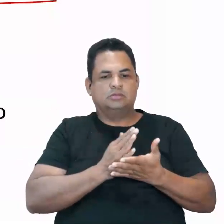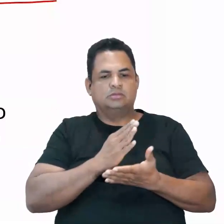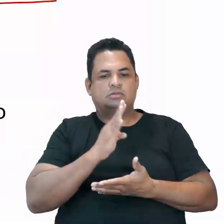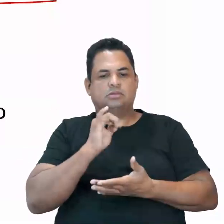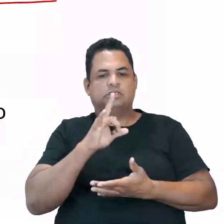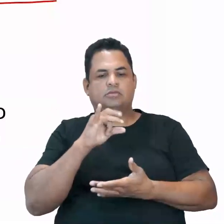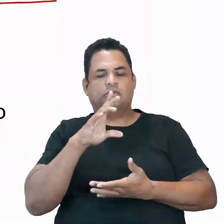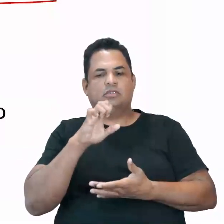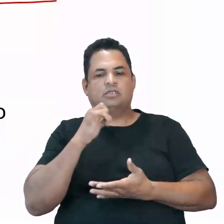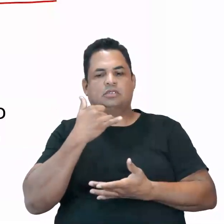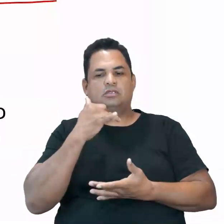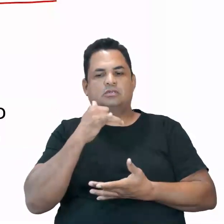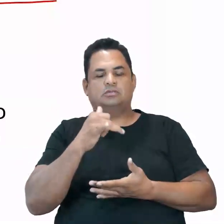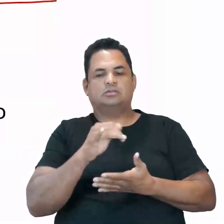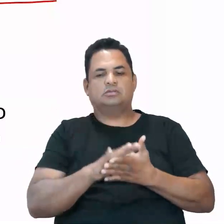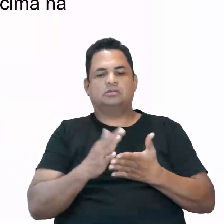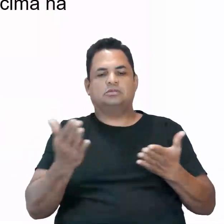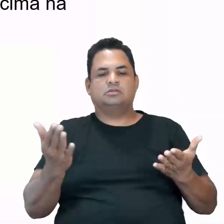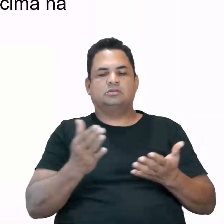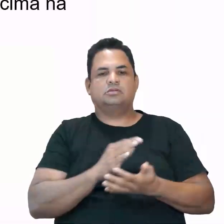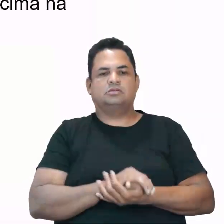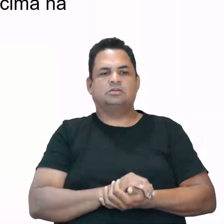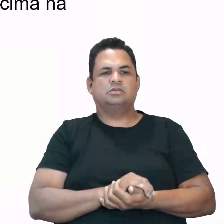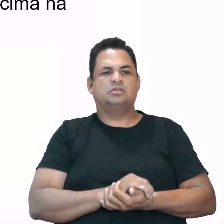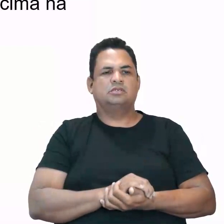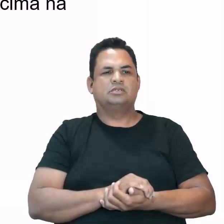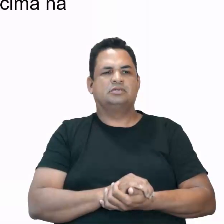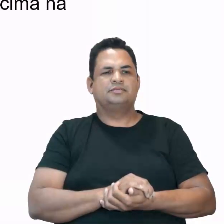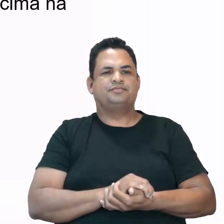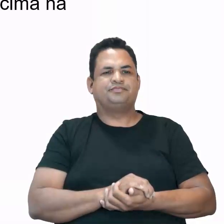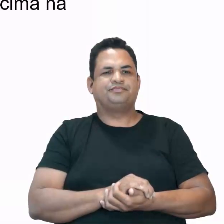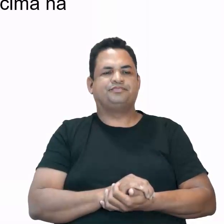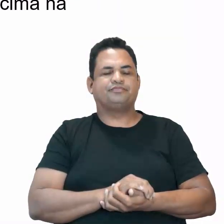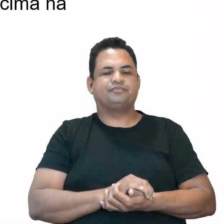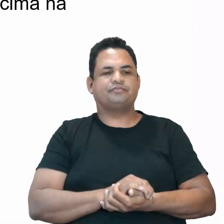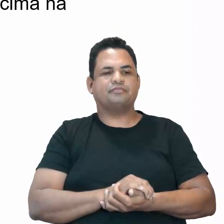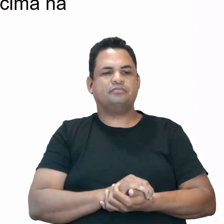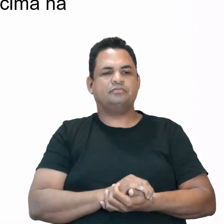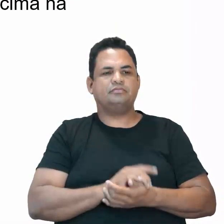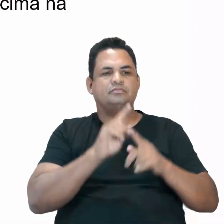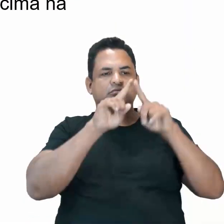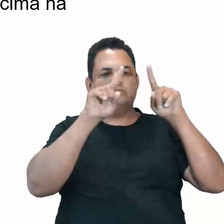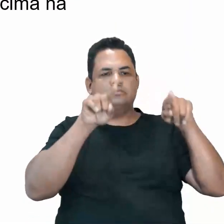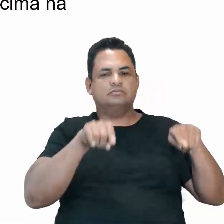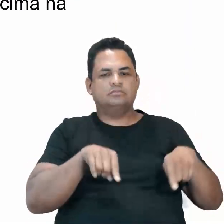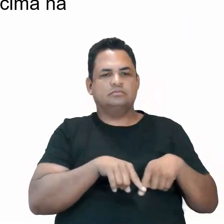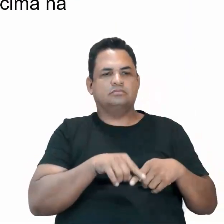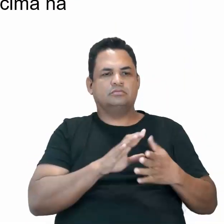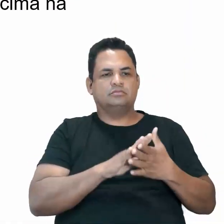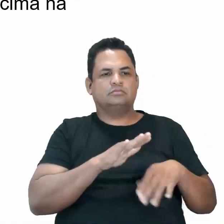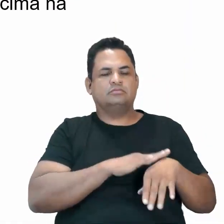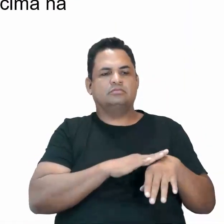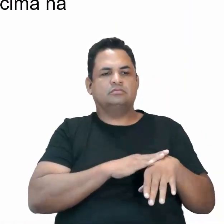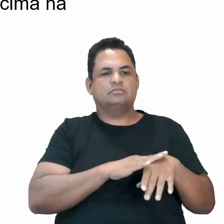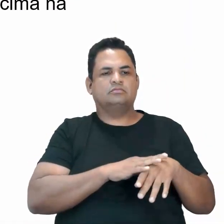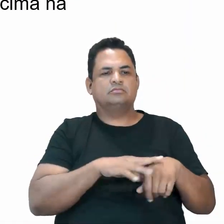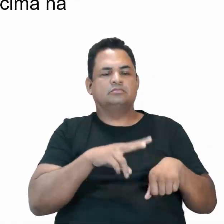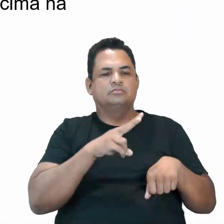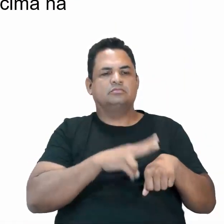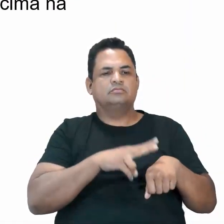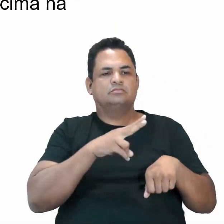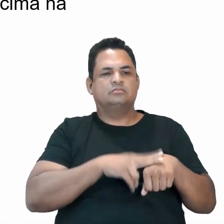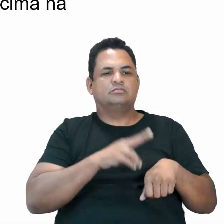triboelétricas, que nós vamos ver em seguida, né? Olha aí, ó. Tem uma tabela aí, pele humana, vidro,